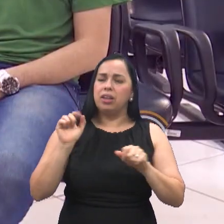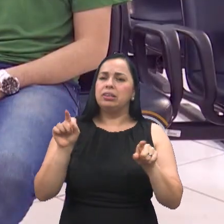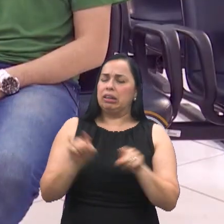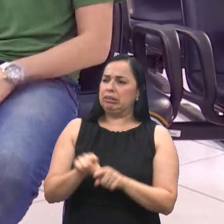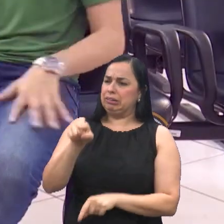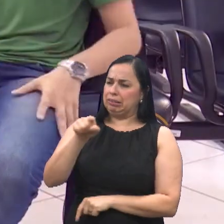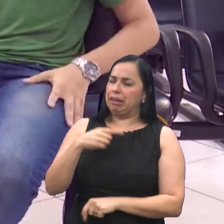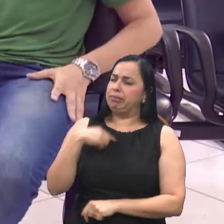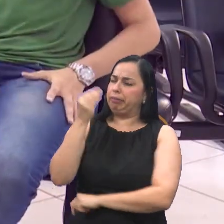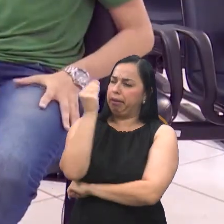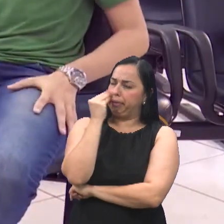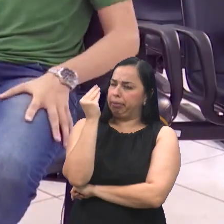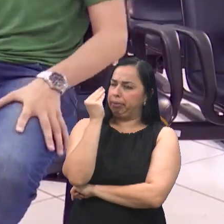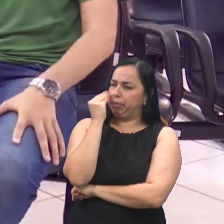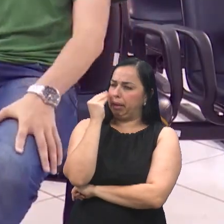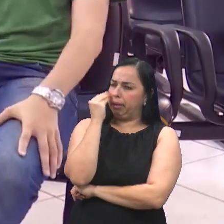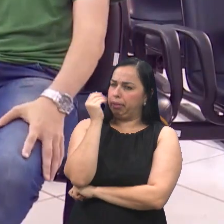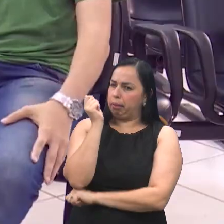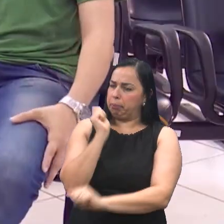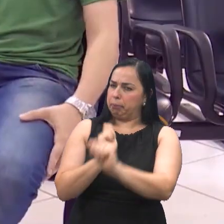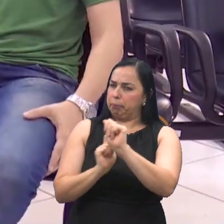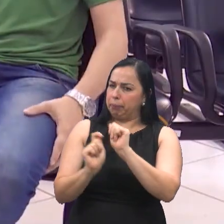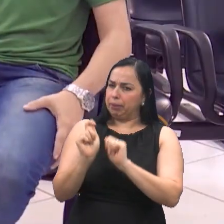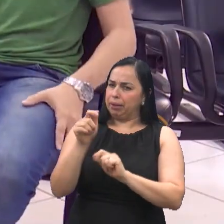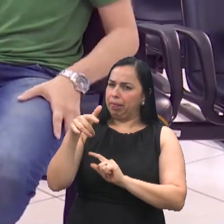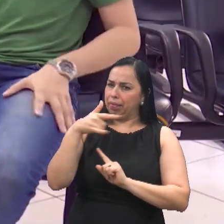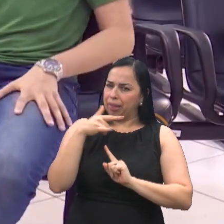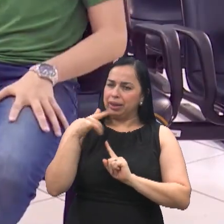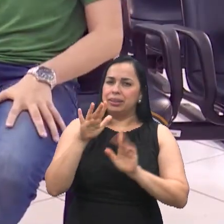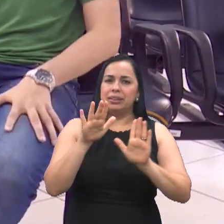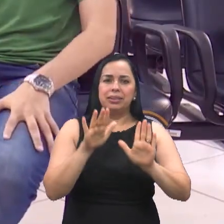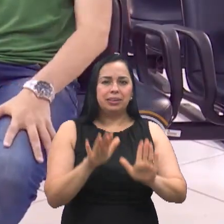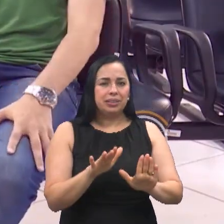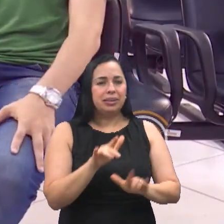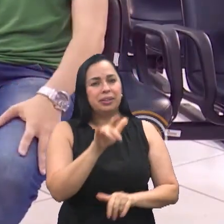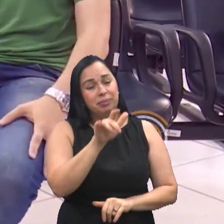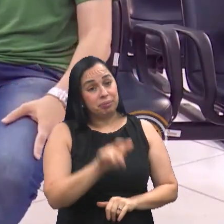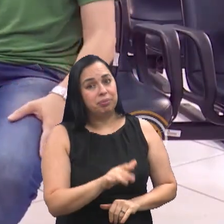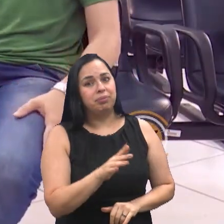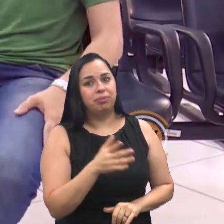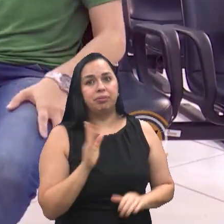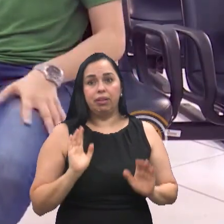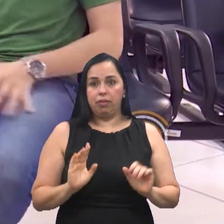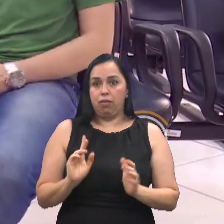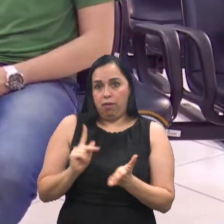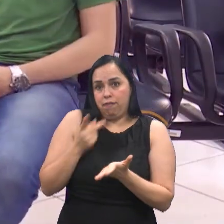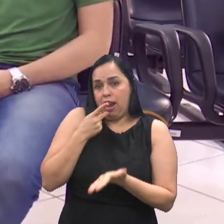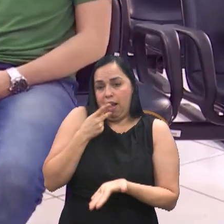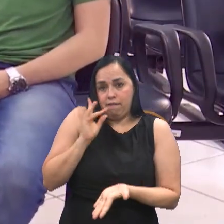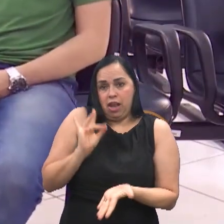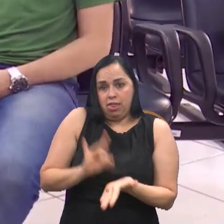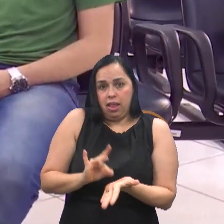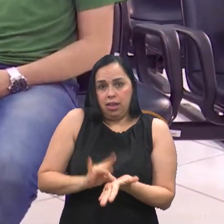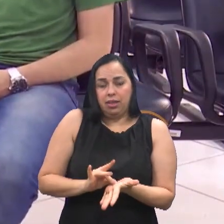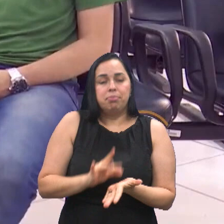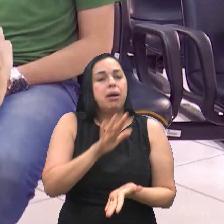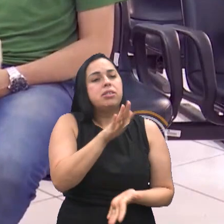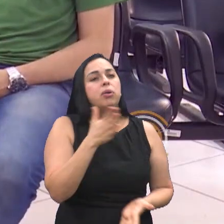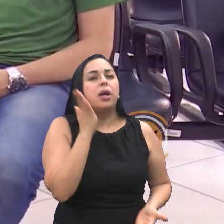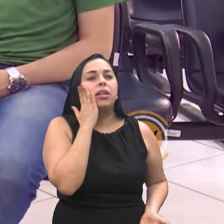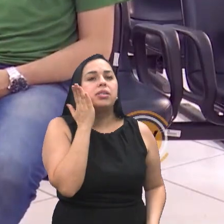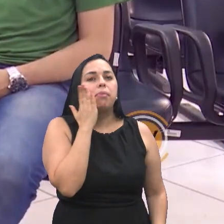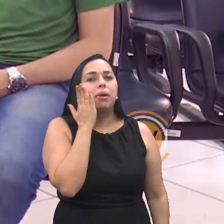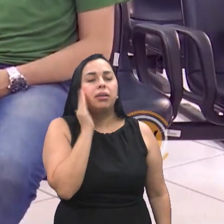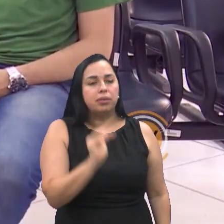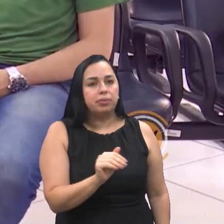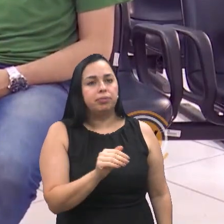pegar Sua lista, né? Vamos lá, vamos ser sinceros. Como é que foi? Eu queria saber, eu fiz